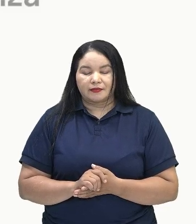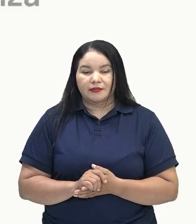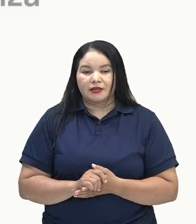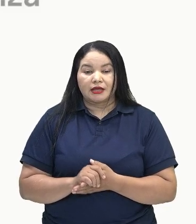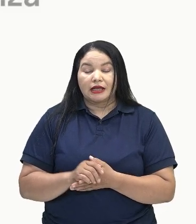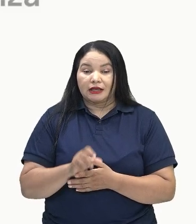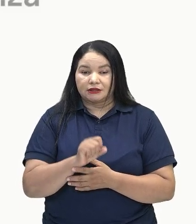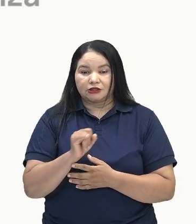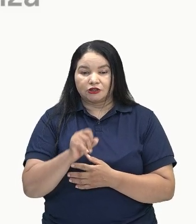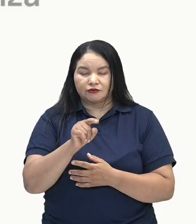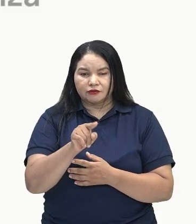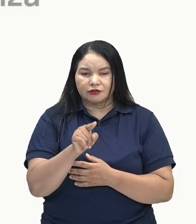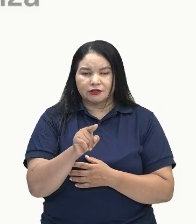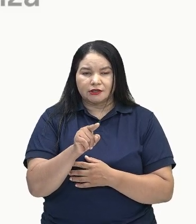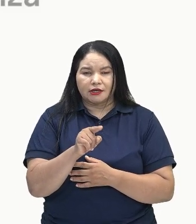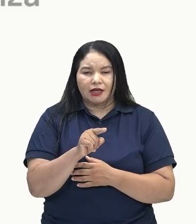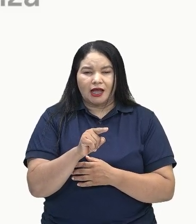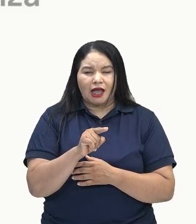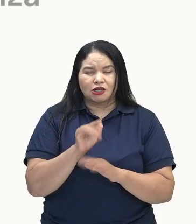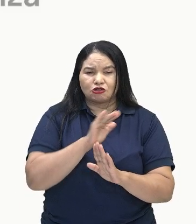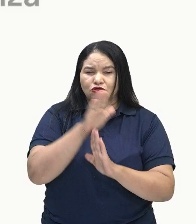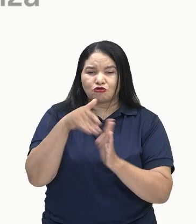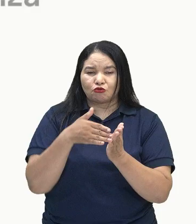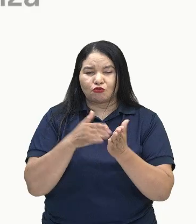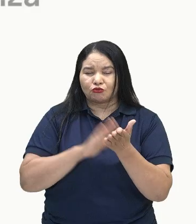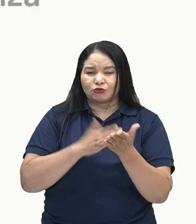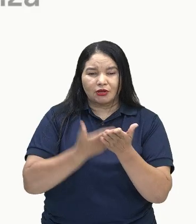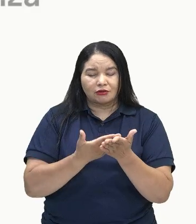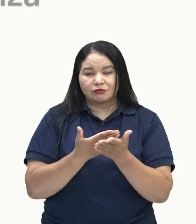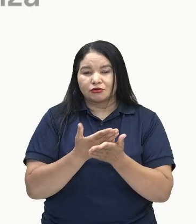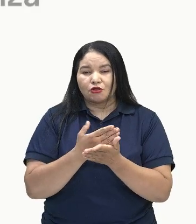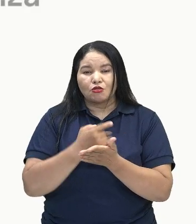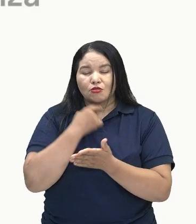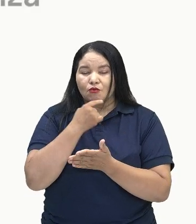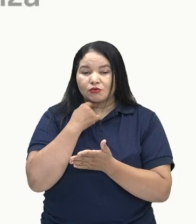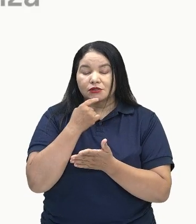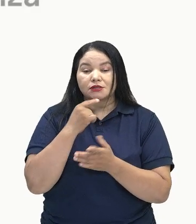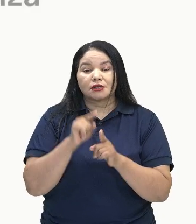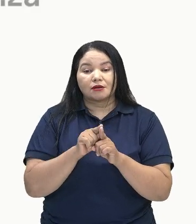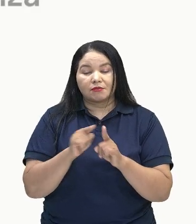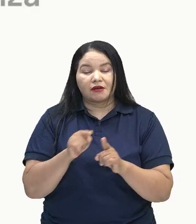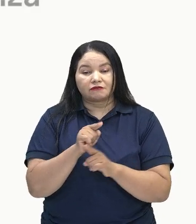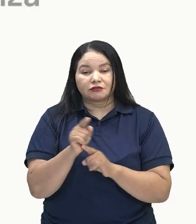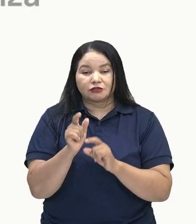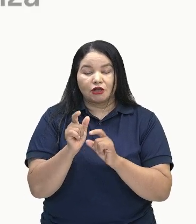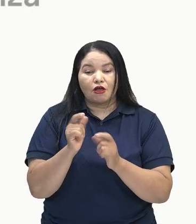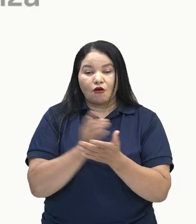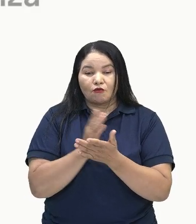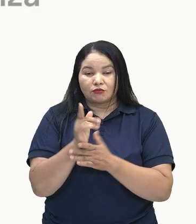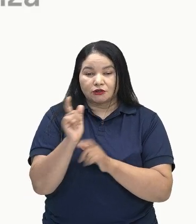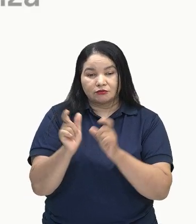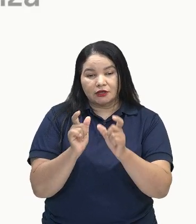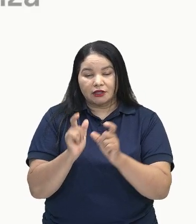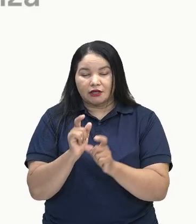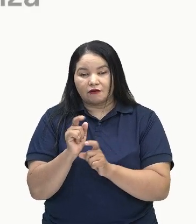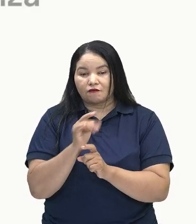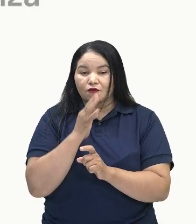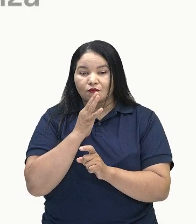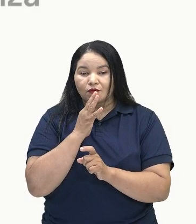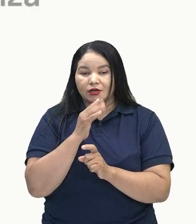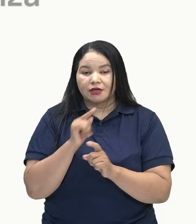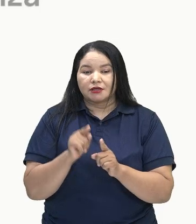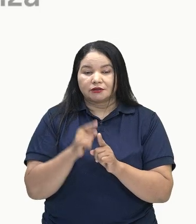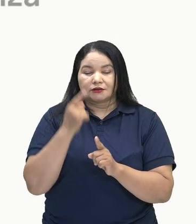que você não consiga traduzir tudo o que está escrito aqui, você já sabe algumas expressões, como, por exemplo, as you